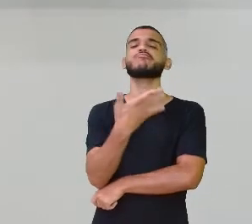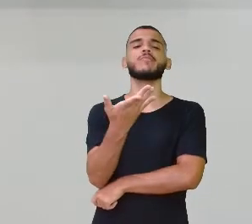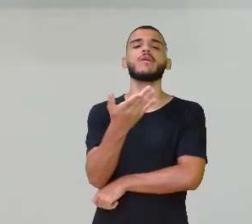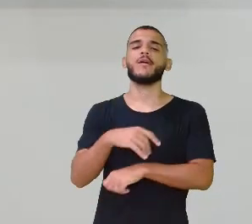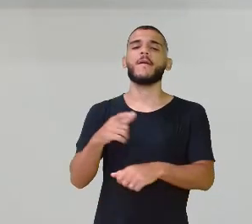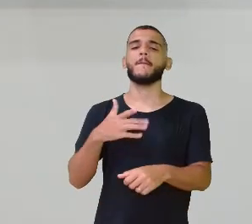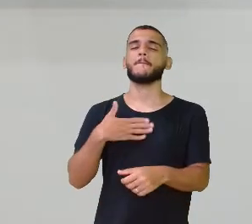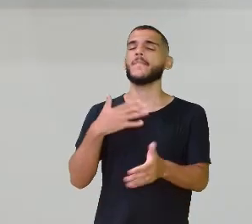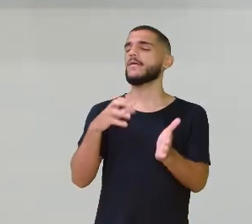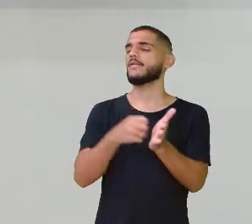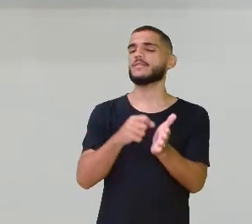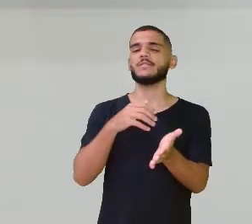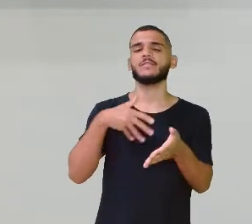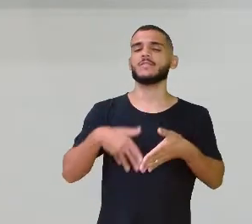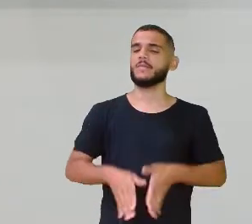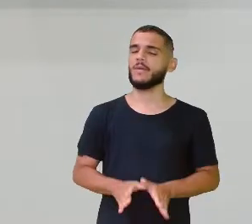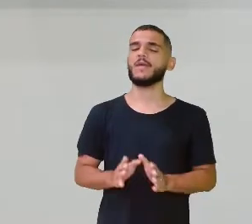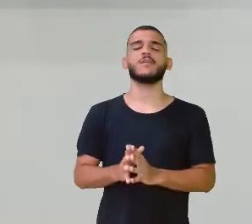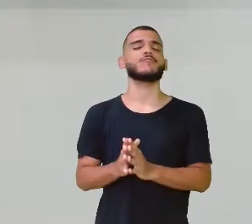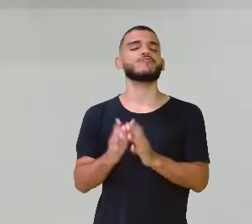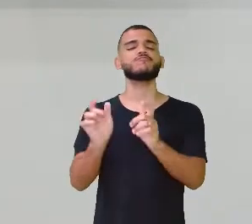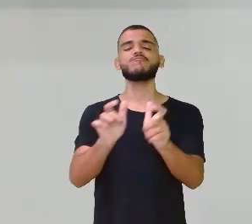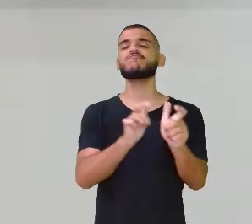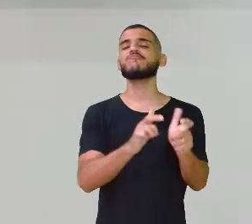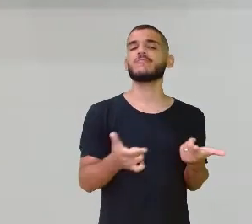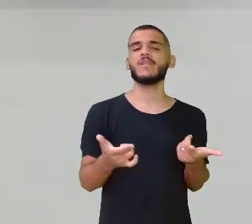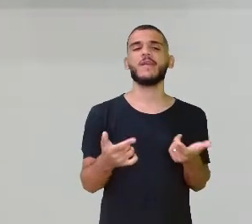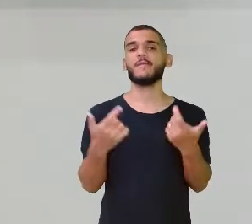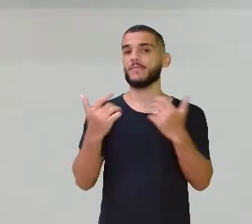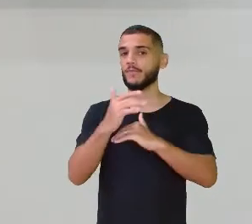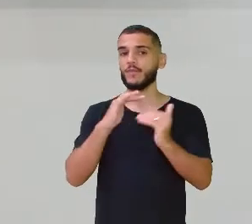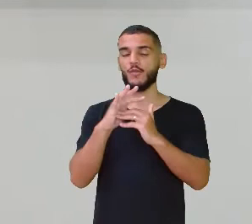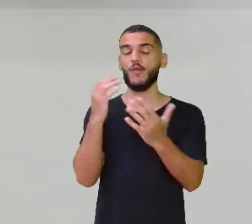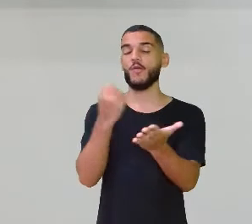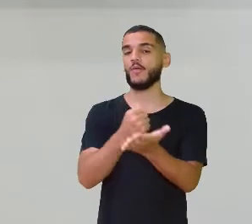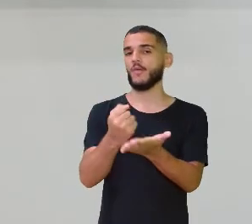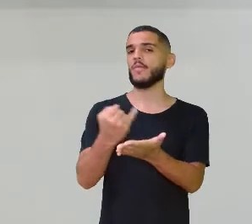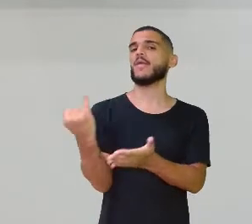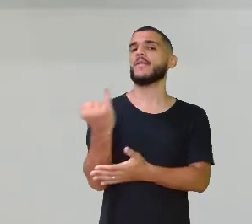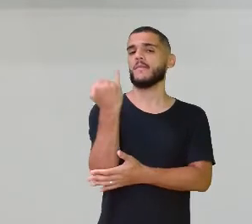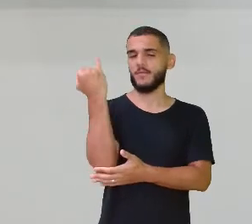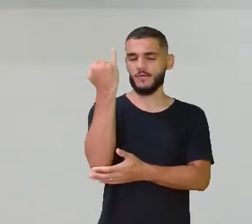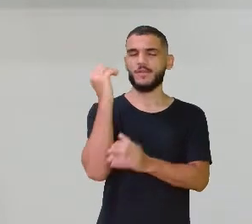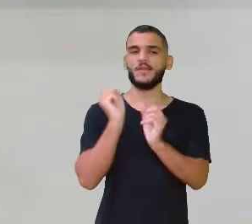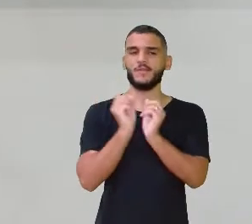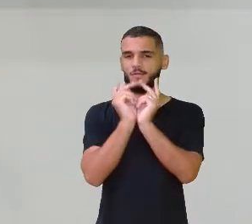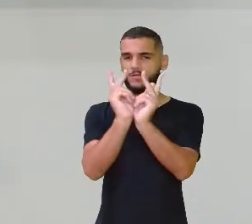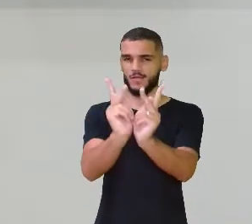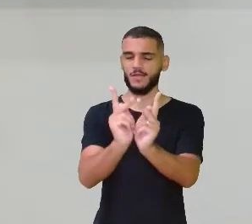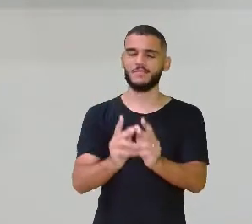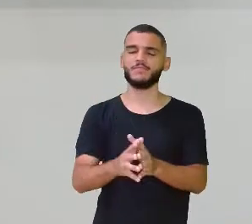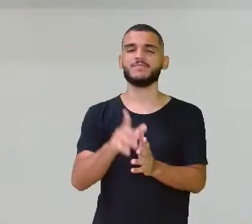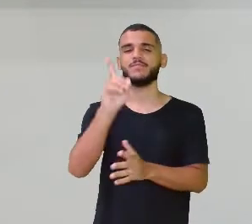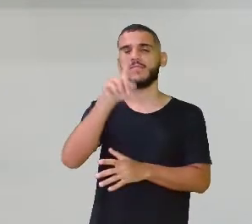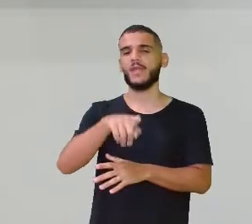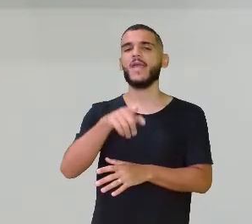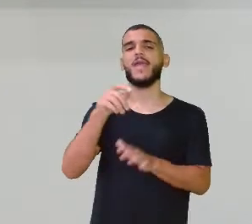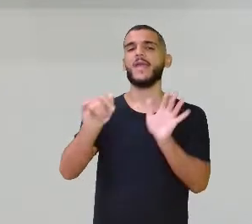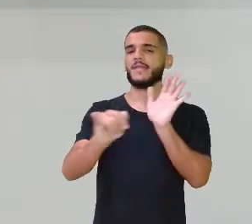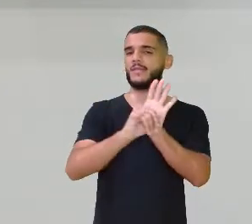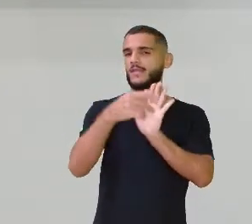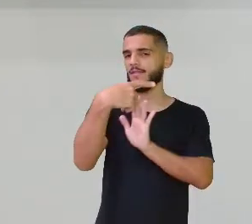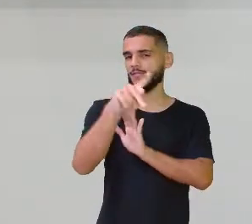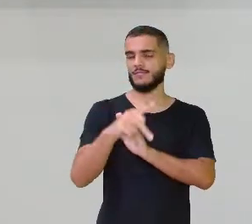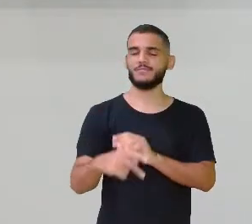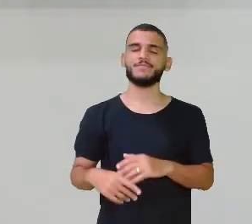meu registro de nascimento, minha certidão de nascimento, porque todos esses documentos fazem parte de você, é sua